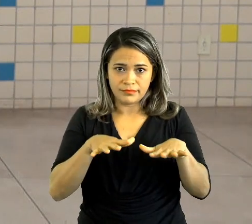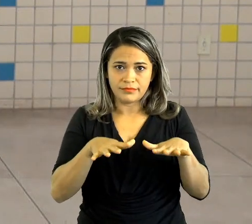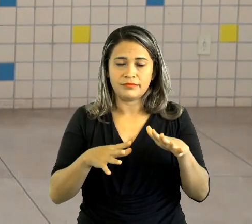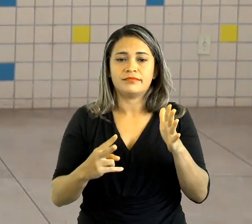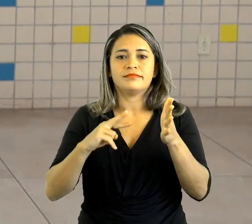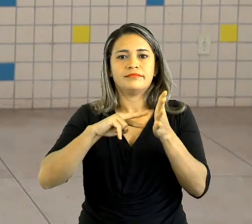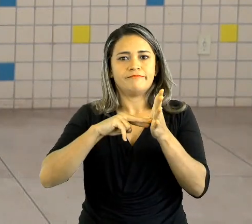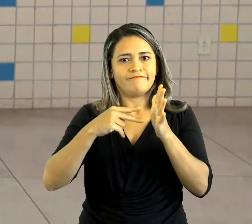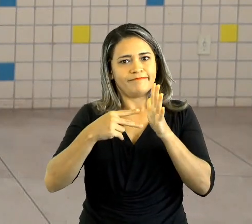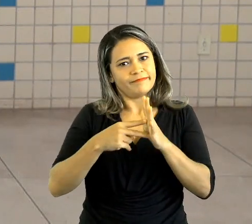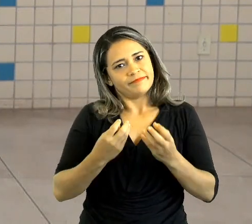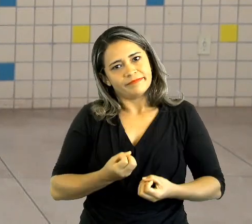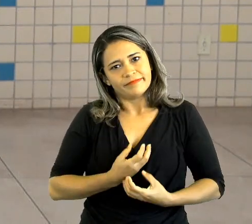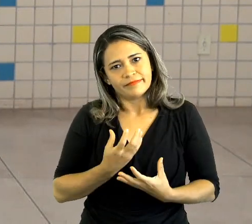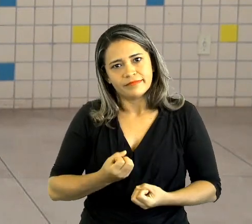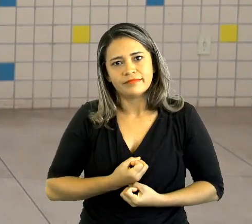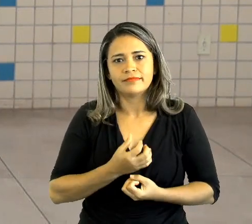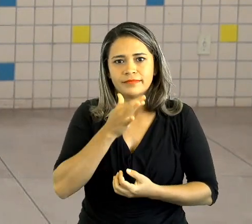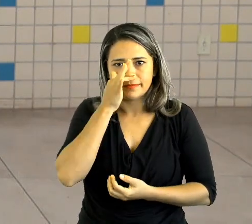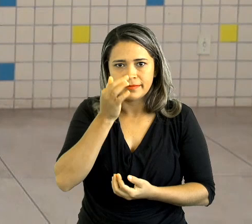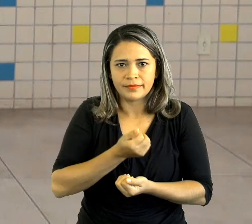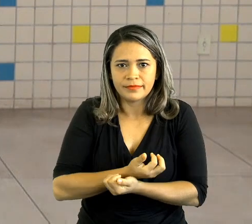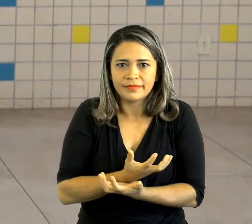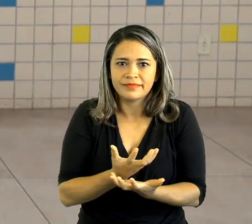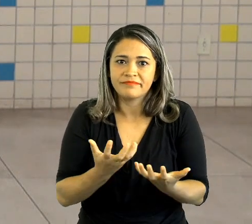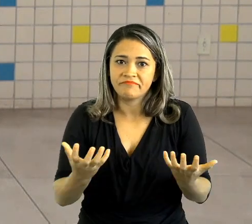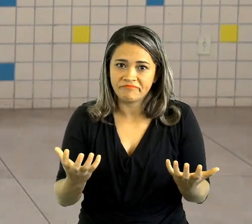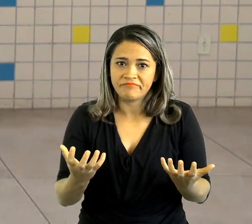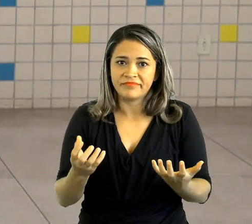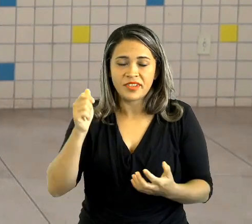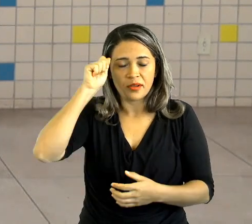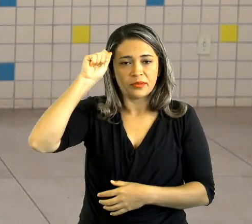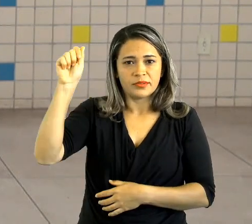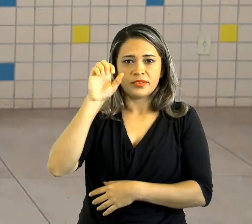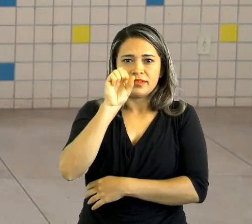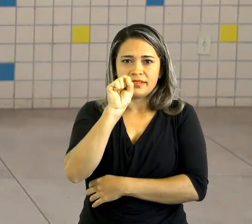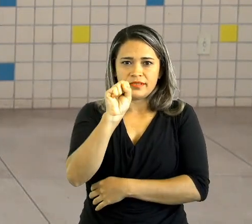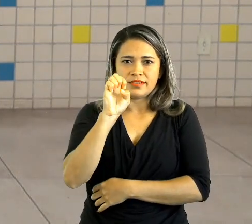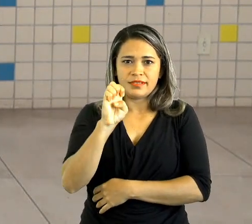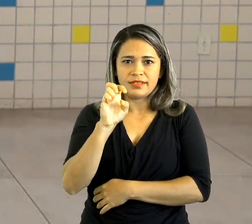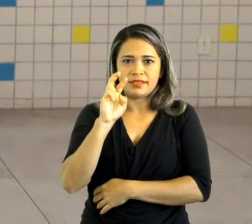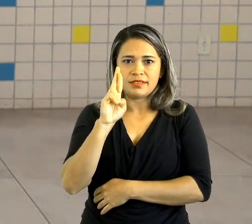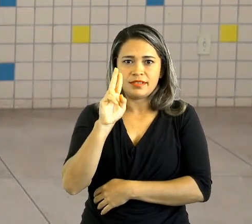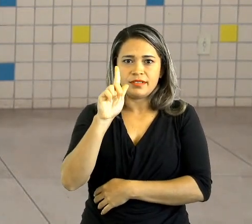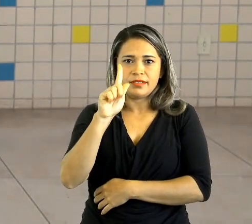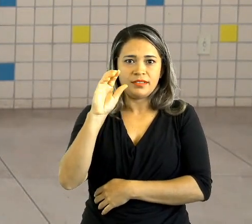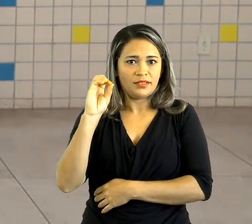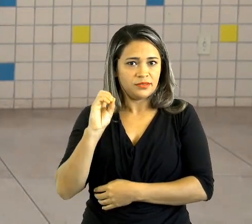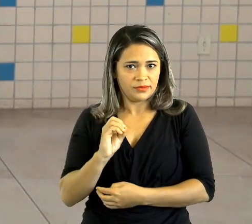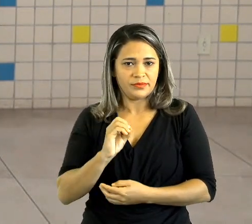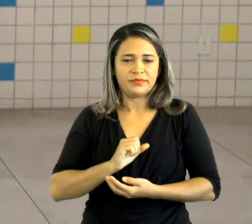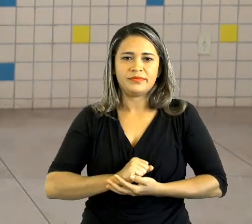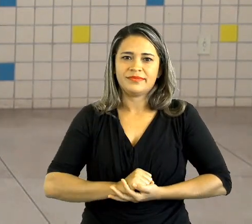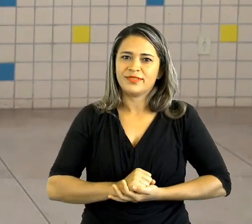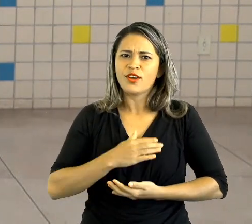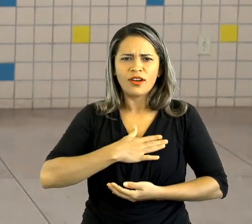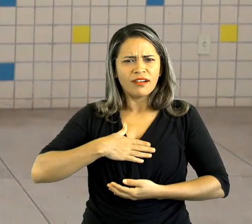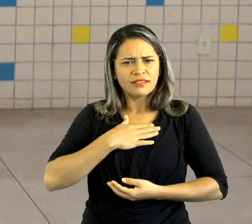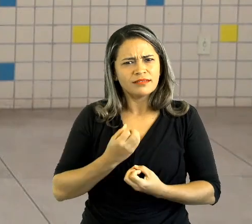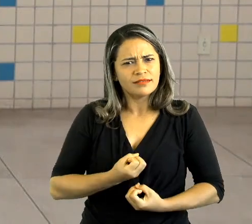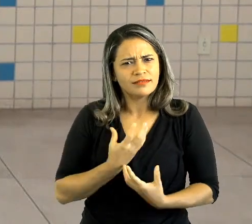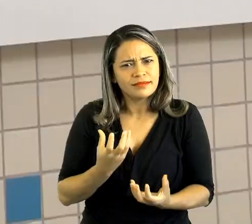poema, A Primavera Endoideceu, de Sérgio Caparelli. Gostaram do poema? Gostaram?